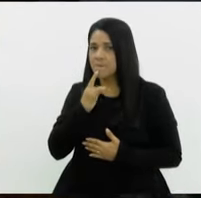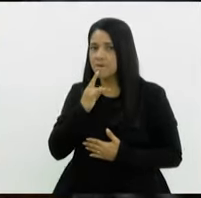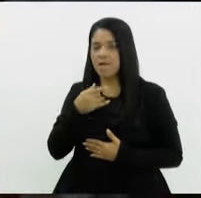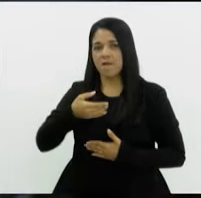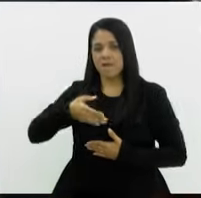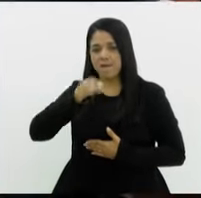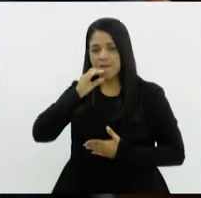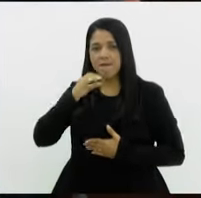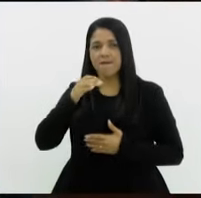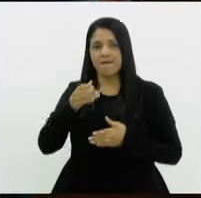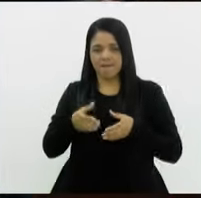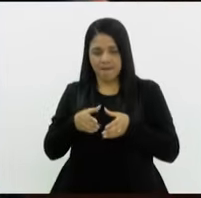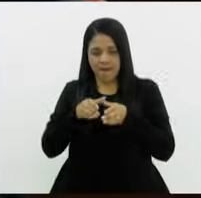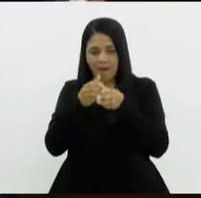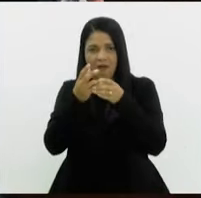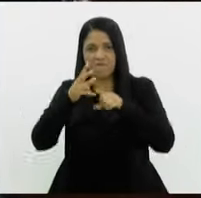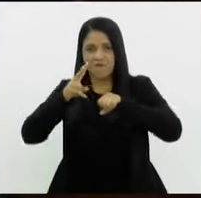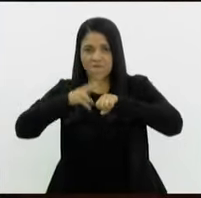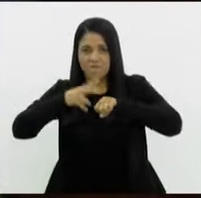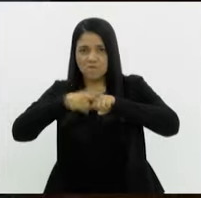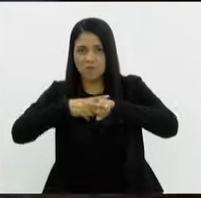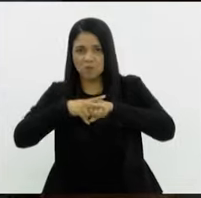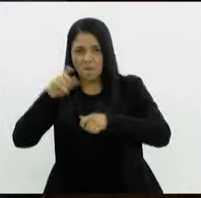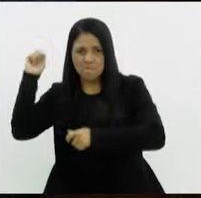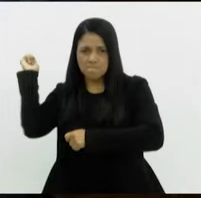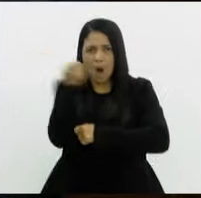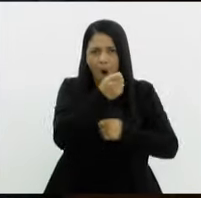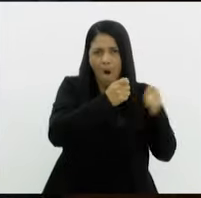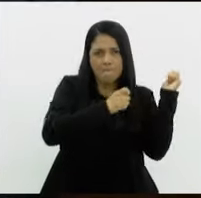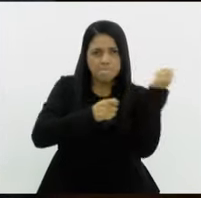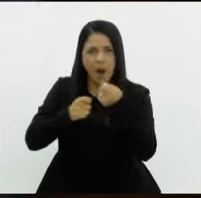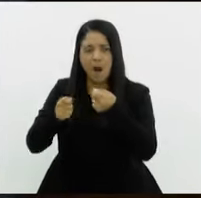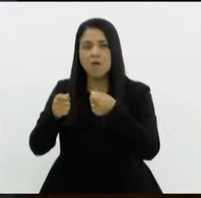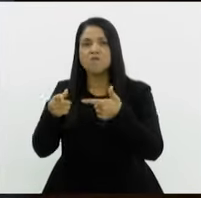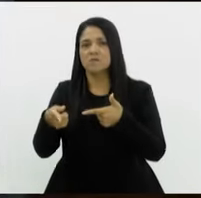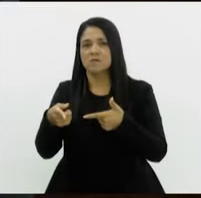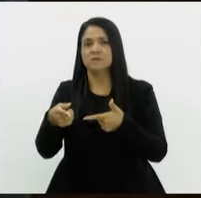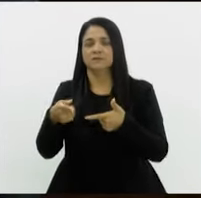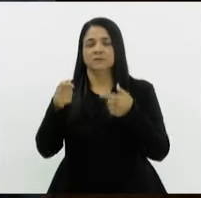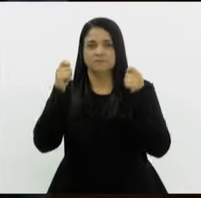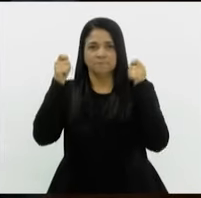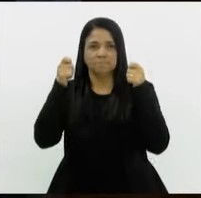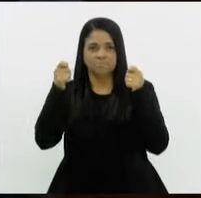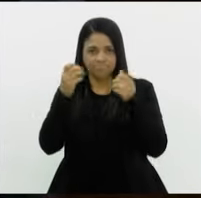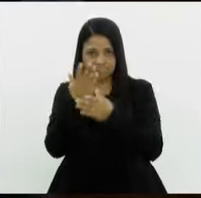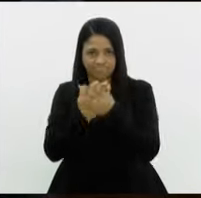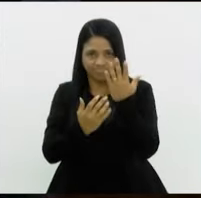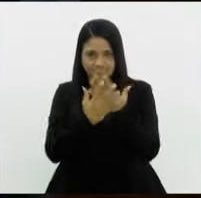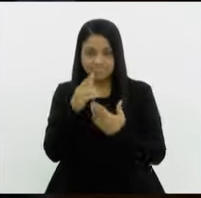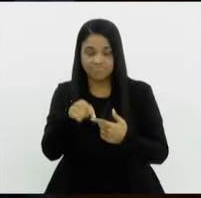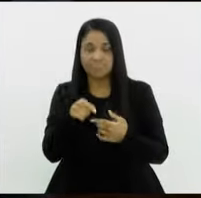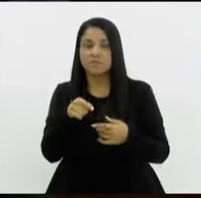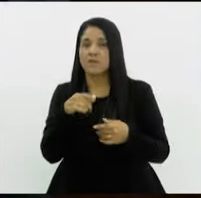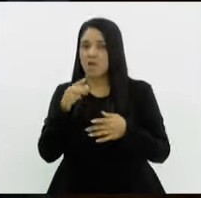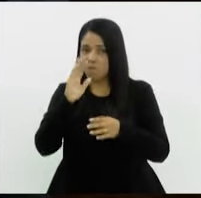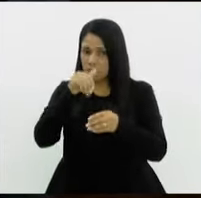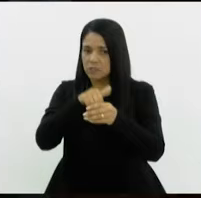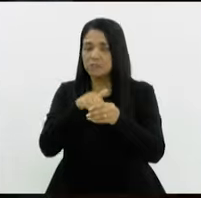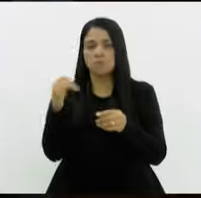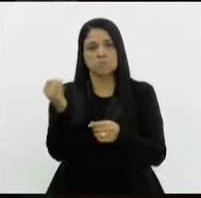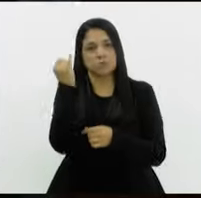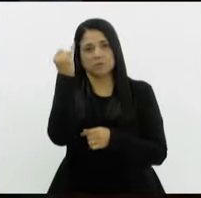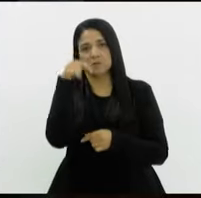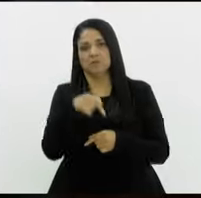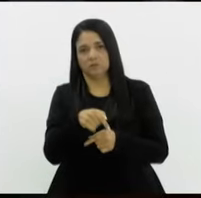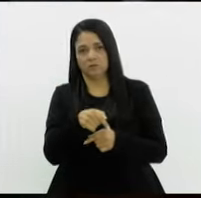as garrafas de vidro se tornam uma arma na mão do torcedor. Então, muito importante aí essa votação e dizer,